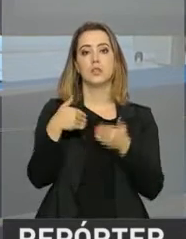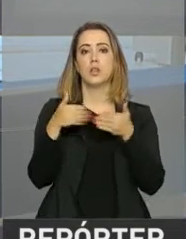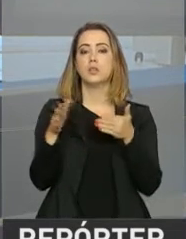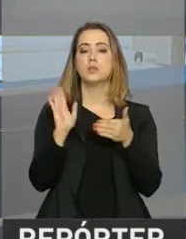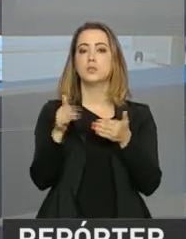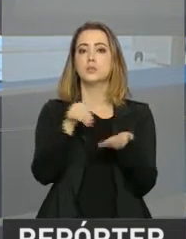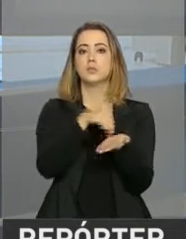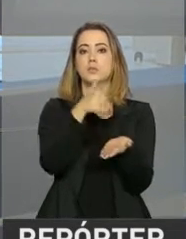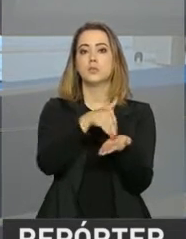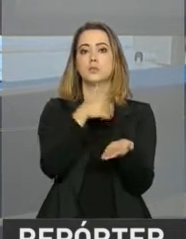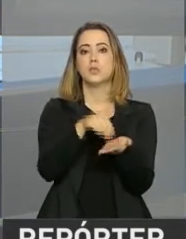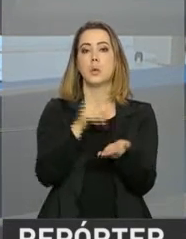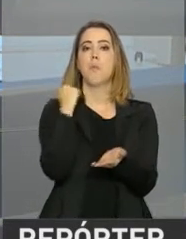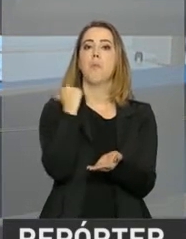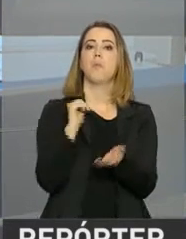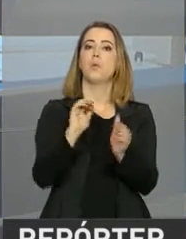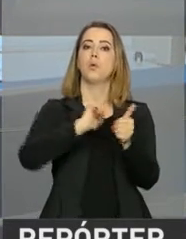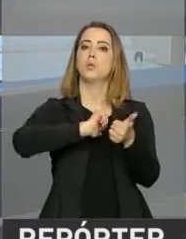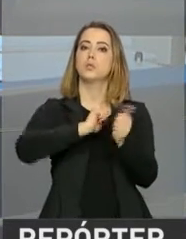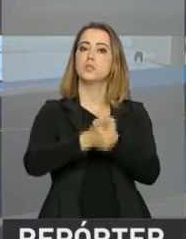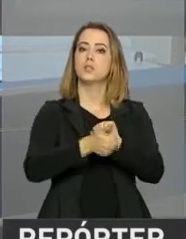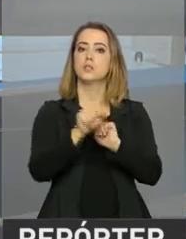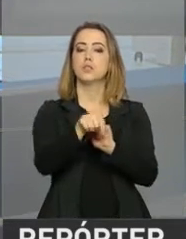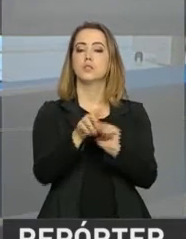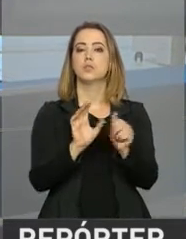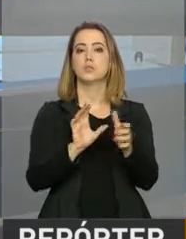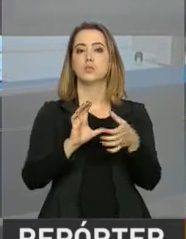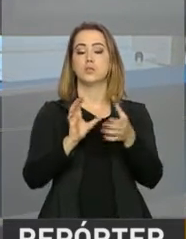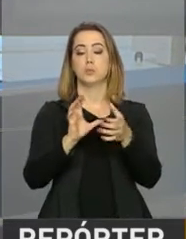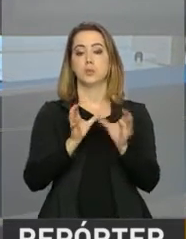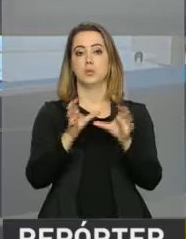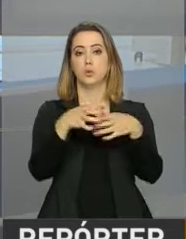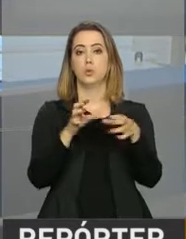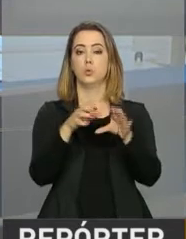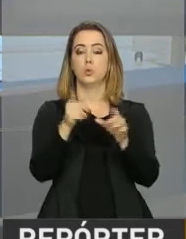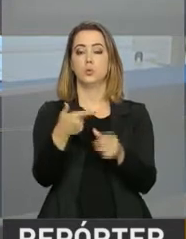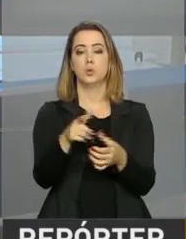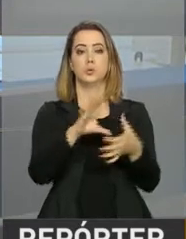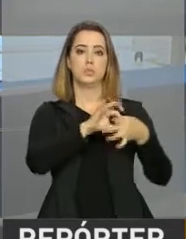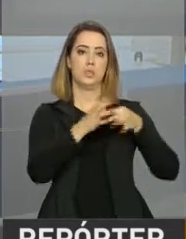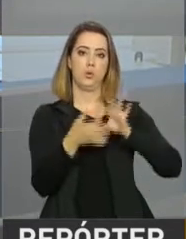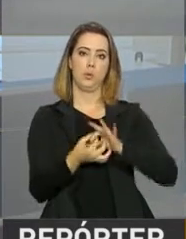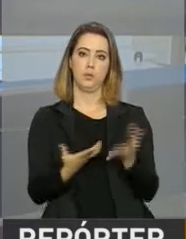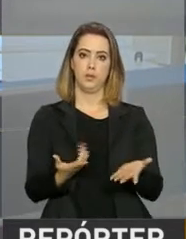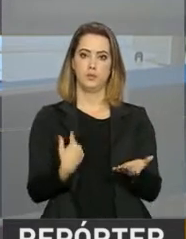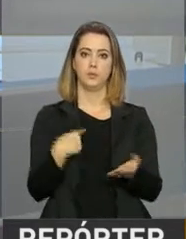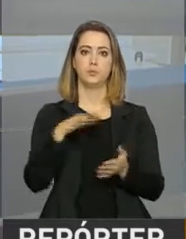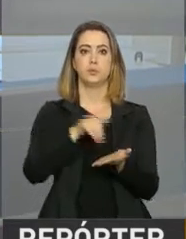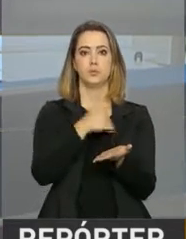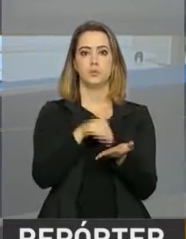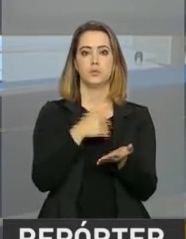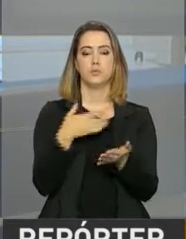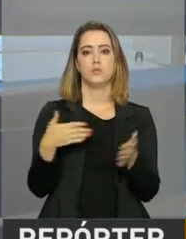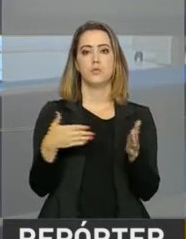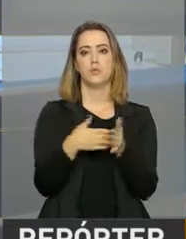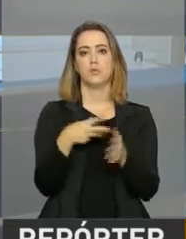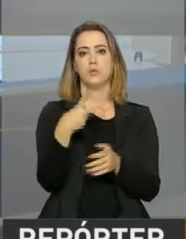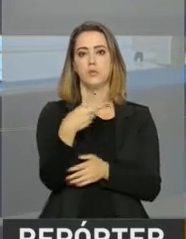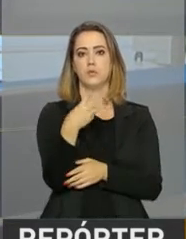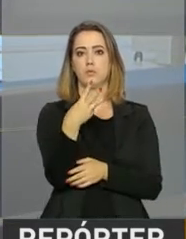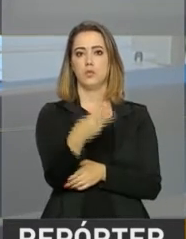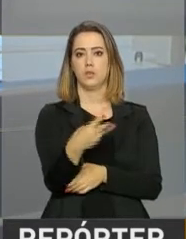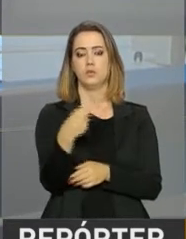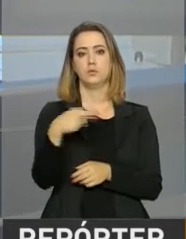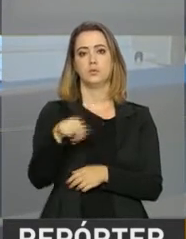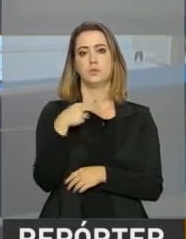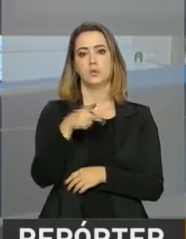as inscrições do Bolsa Atleta para modalidades não olímpicas. As inscrições devem ser feitas pela internet até o dia 23 de novembro.